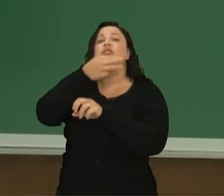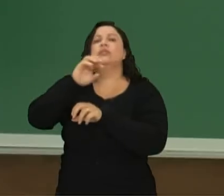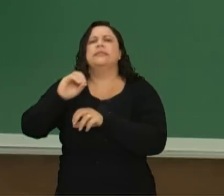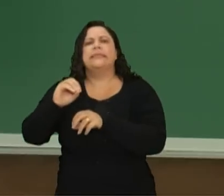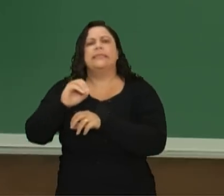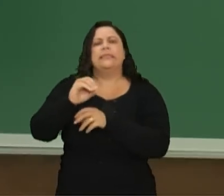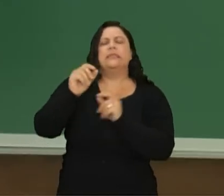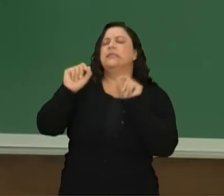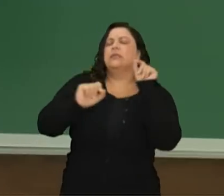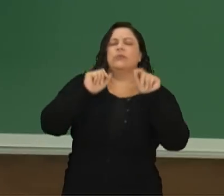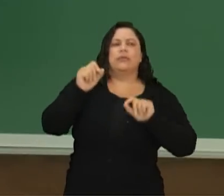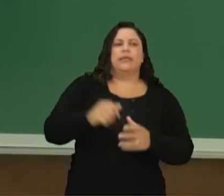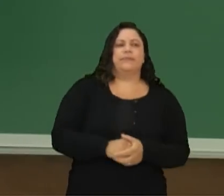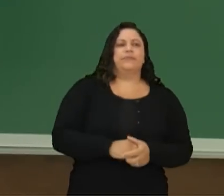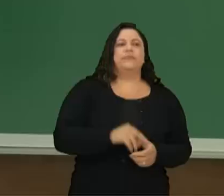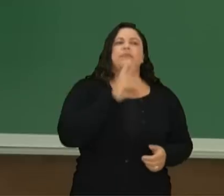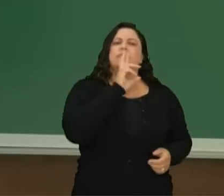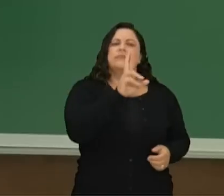1,58, letra B,